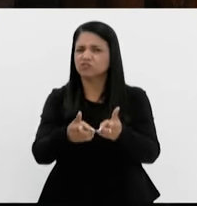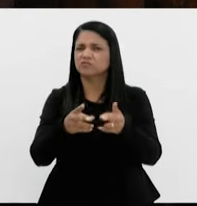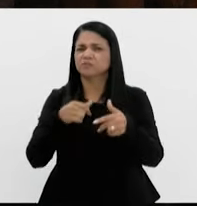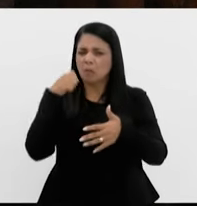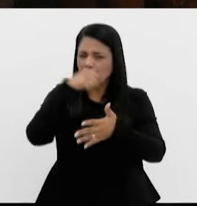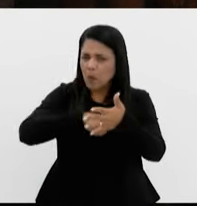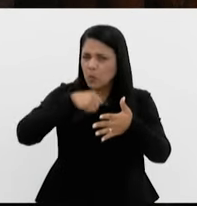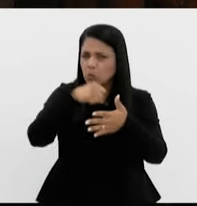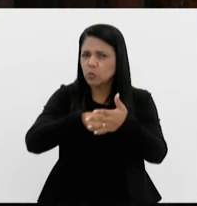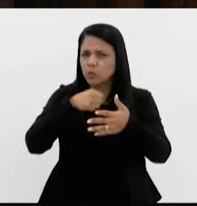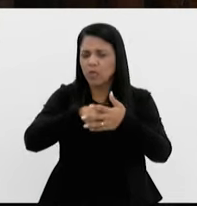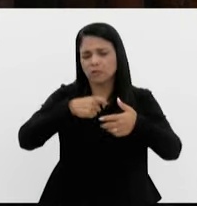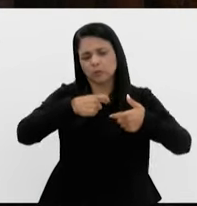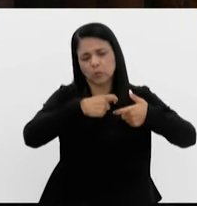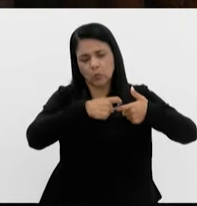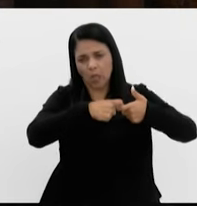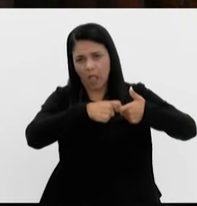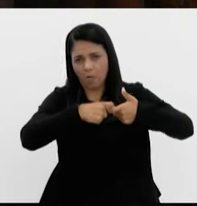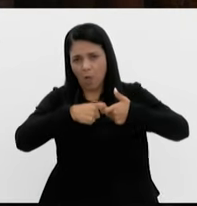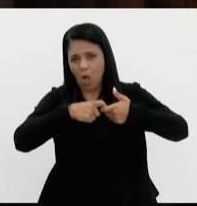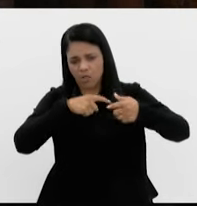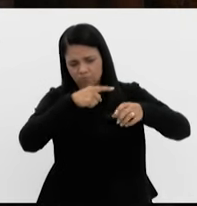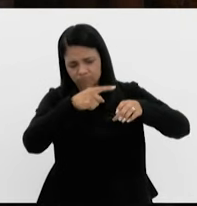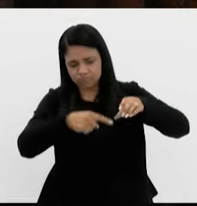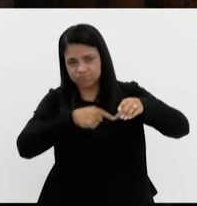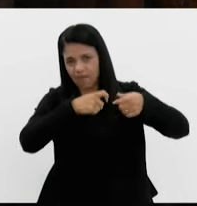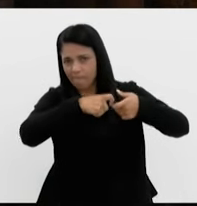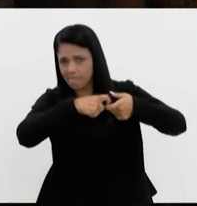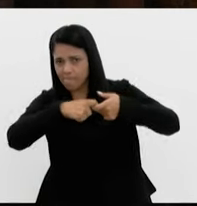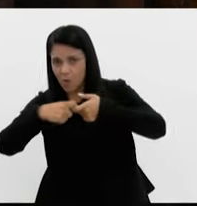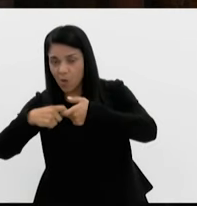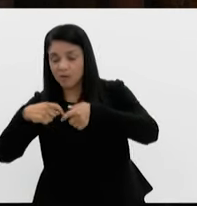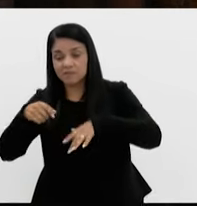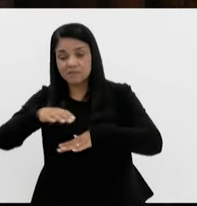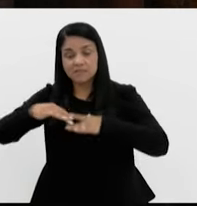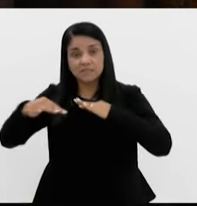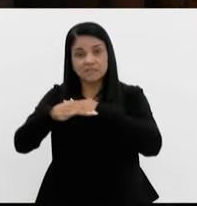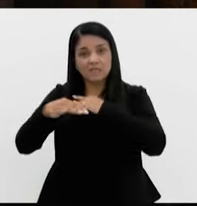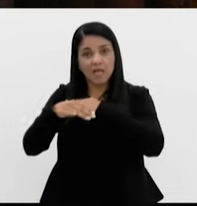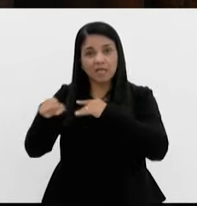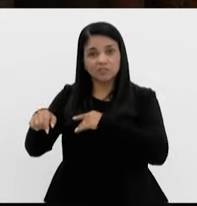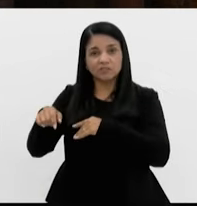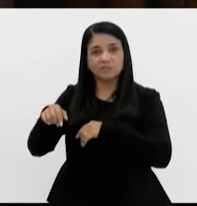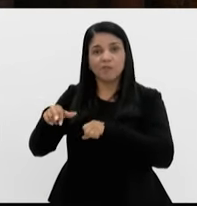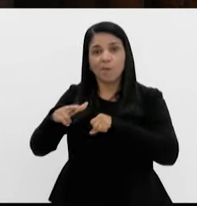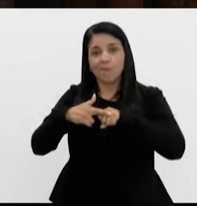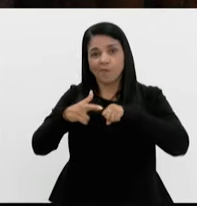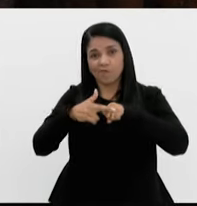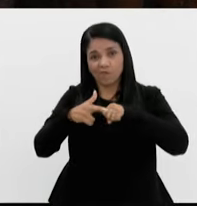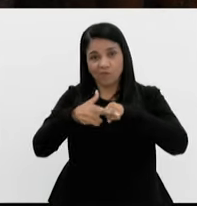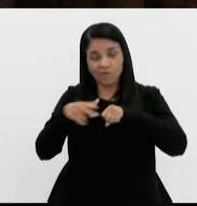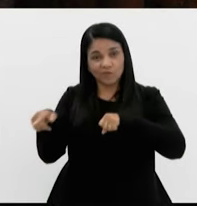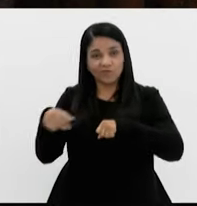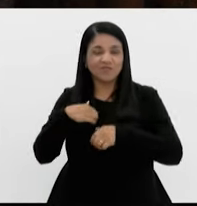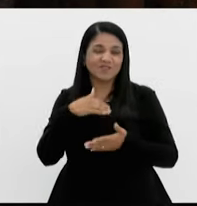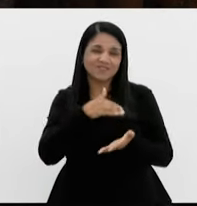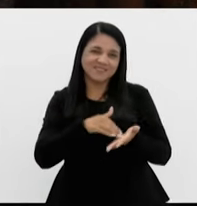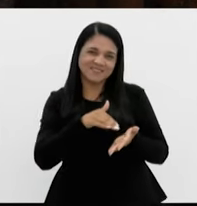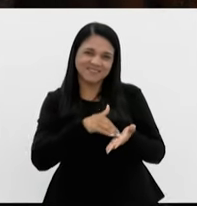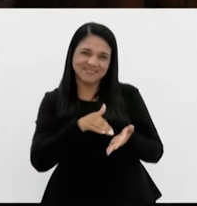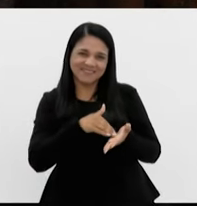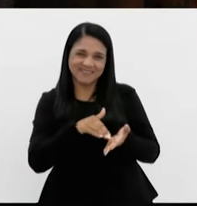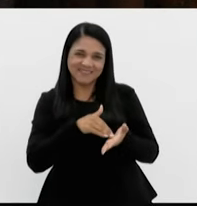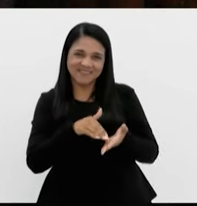reboque a indústria da multa na cidade de bfor roxo o engraçadinho secretário resolvendo